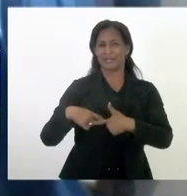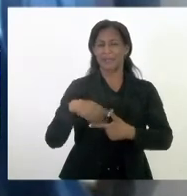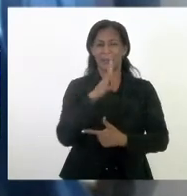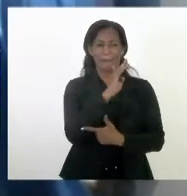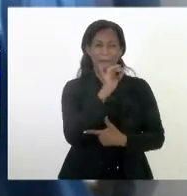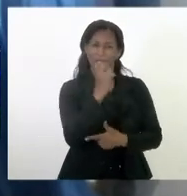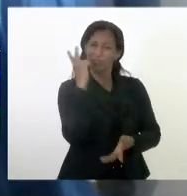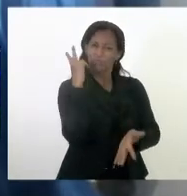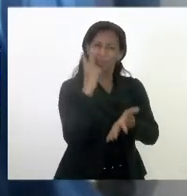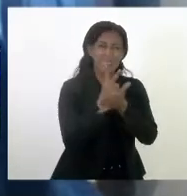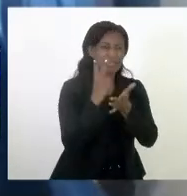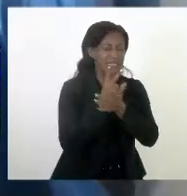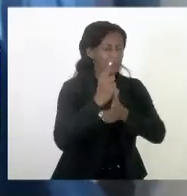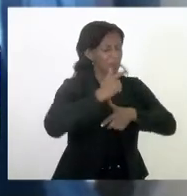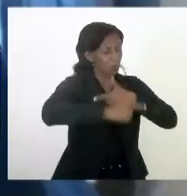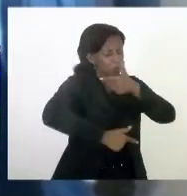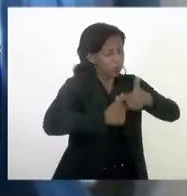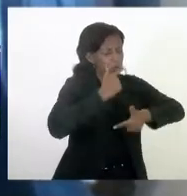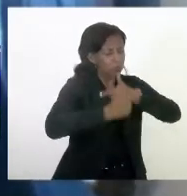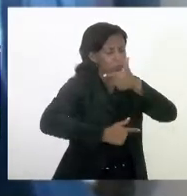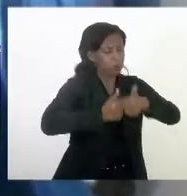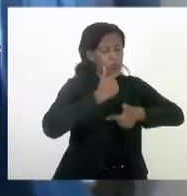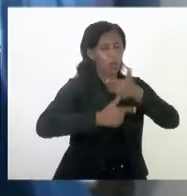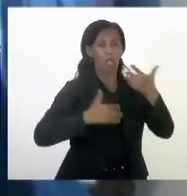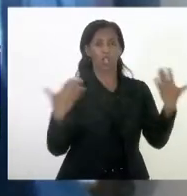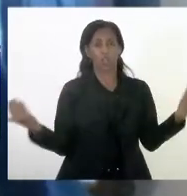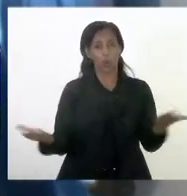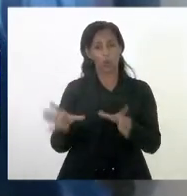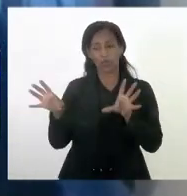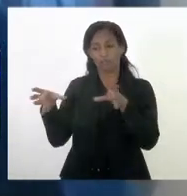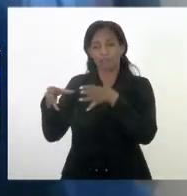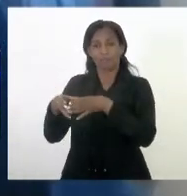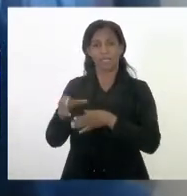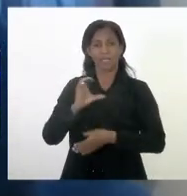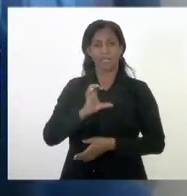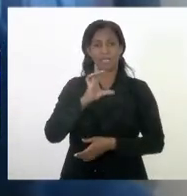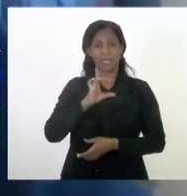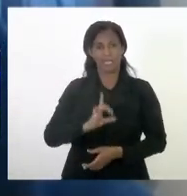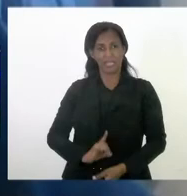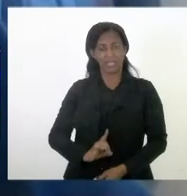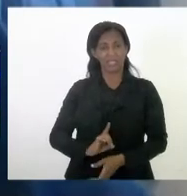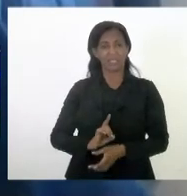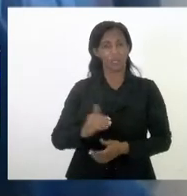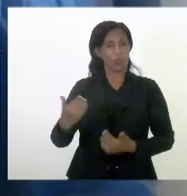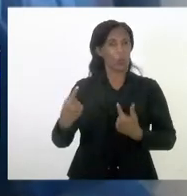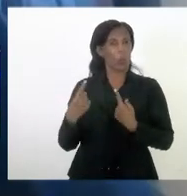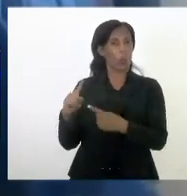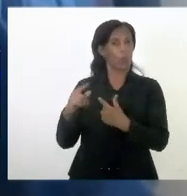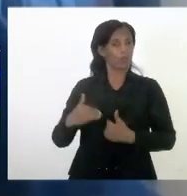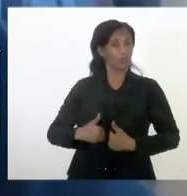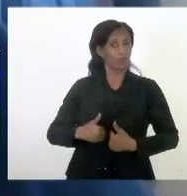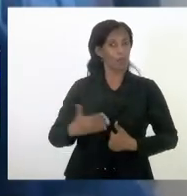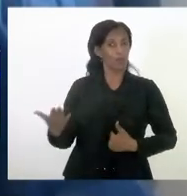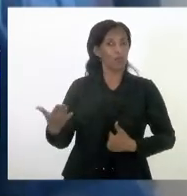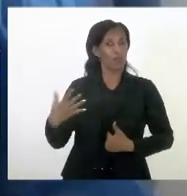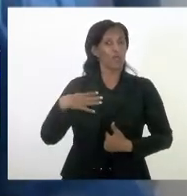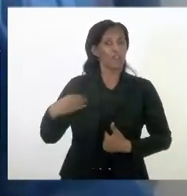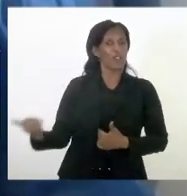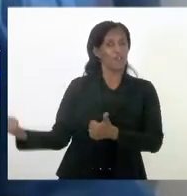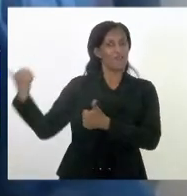sempre lutou, e hoje a campanha da cidadania contra a fome, dirigida pelo irmão dele, pelo filho dele,